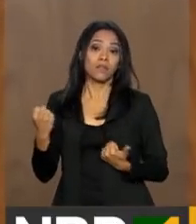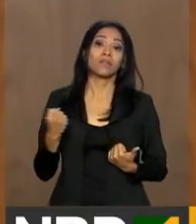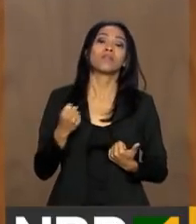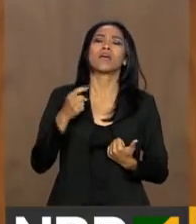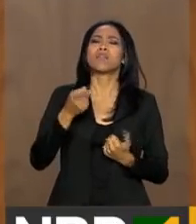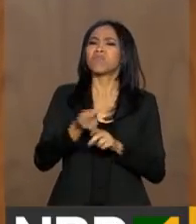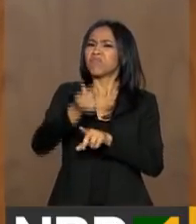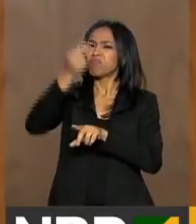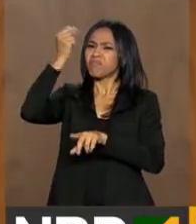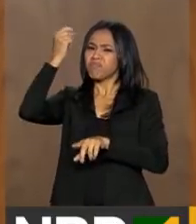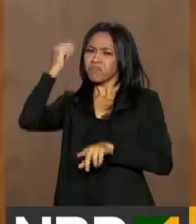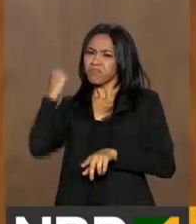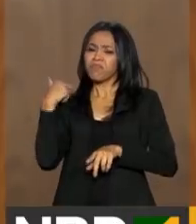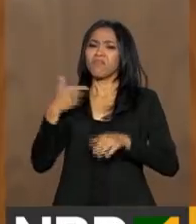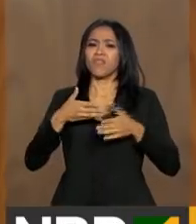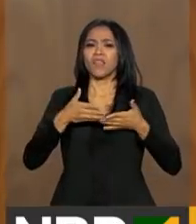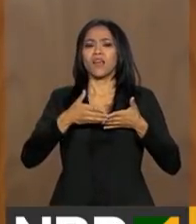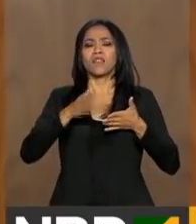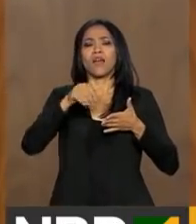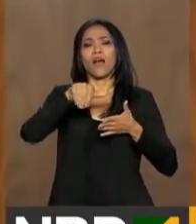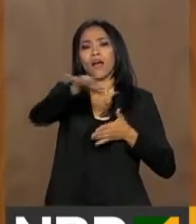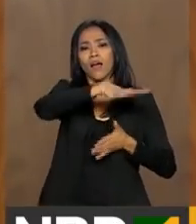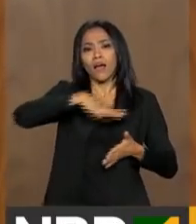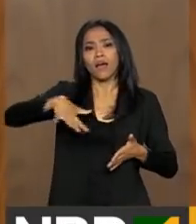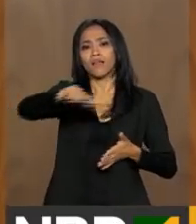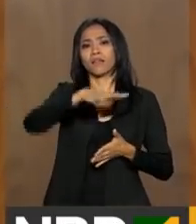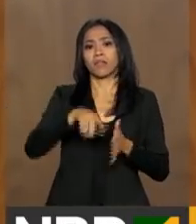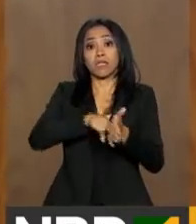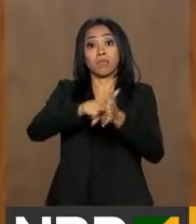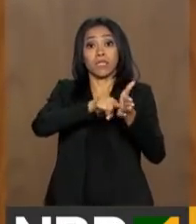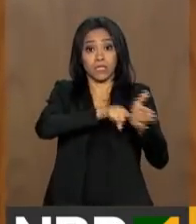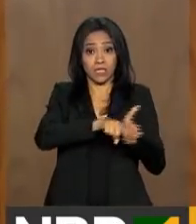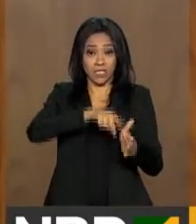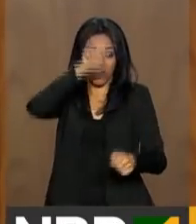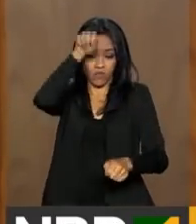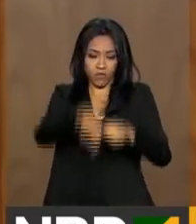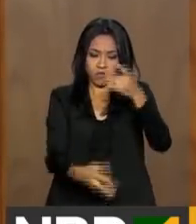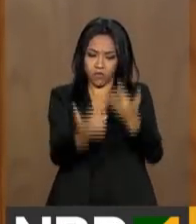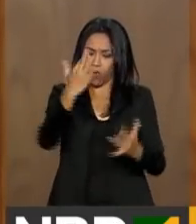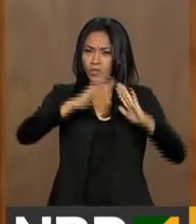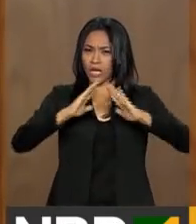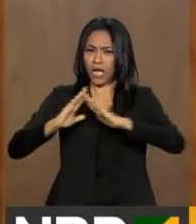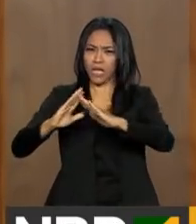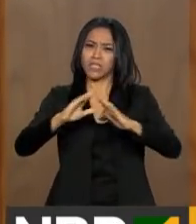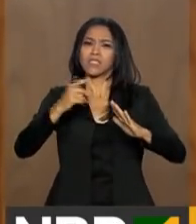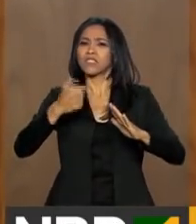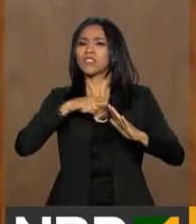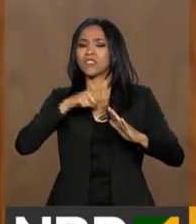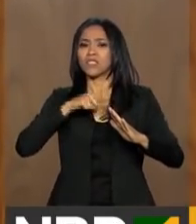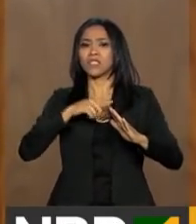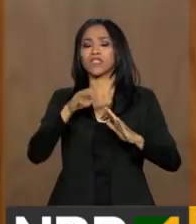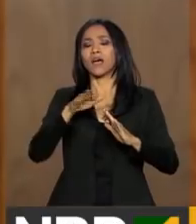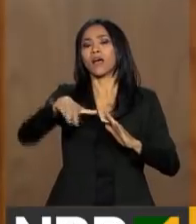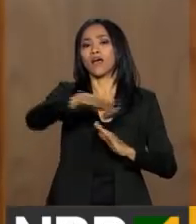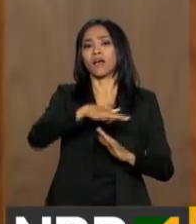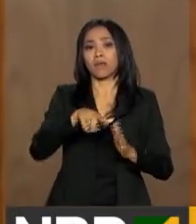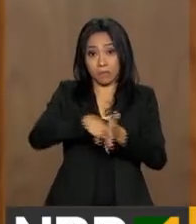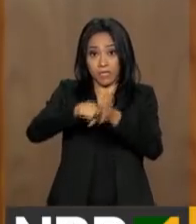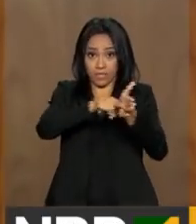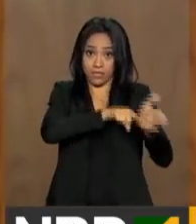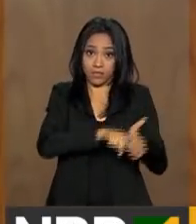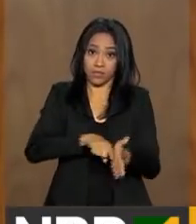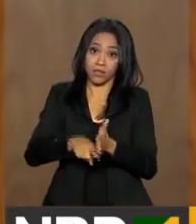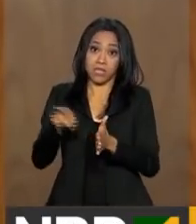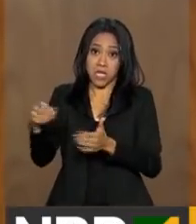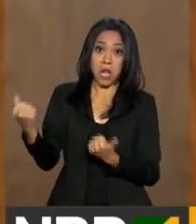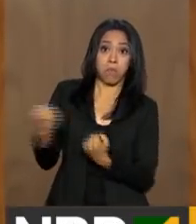em 2012. O Brasil, tenho a certeza, presidente, nunca esquecerá a ajuda que com tanta generosidade